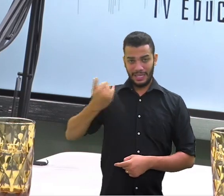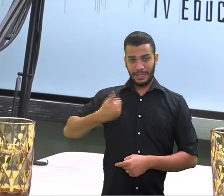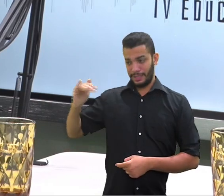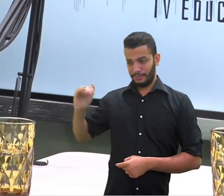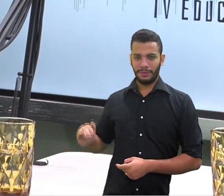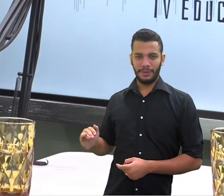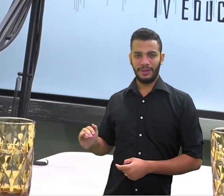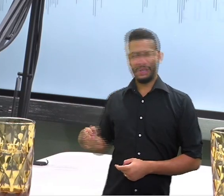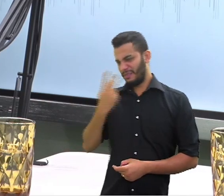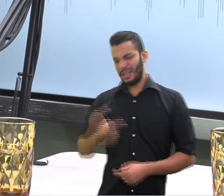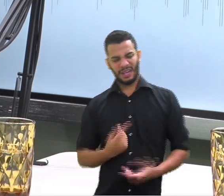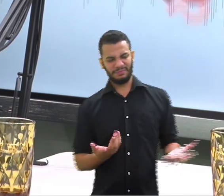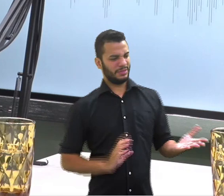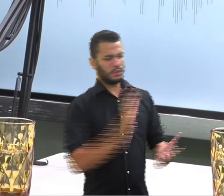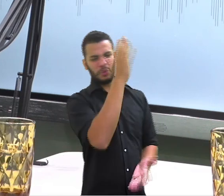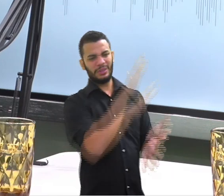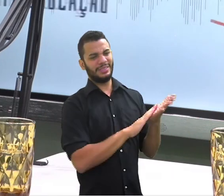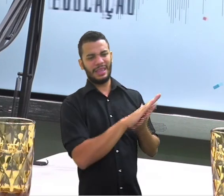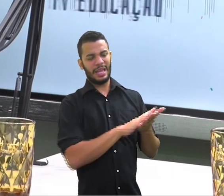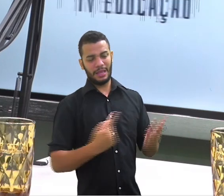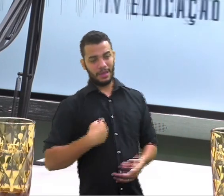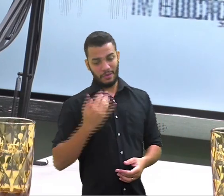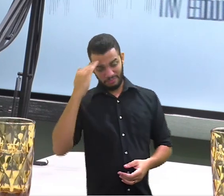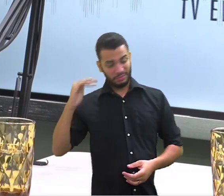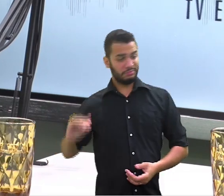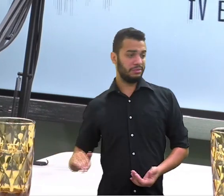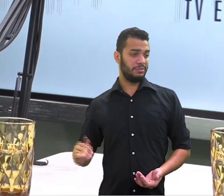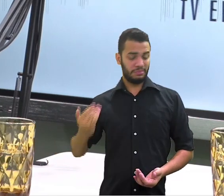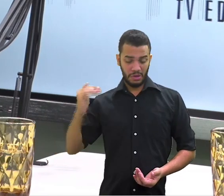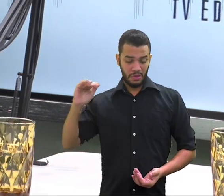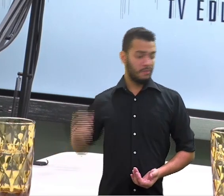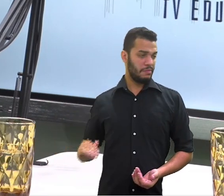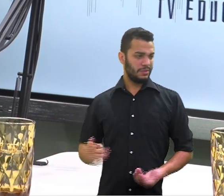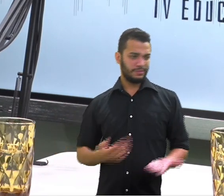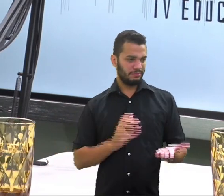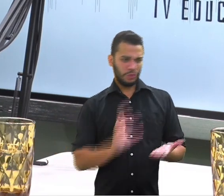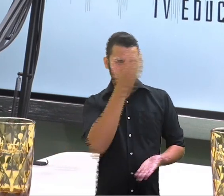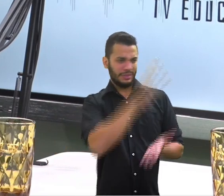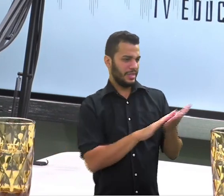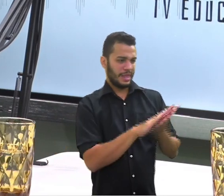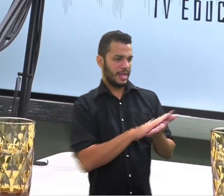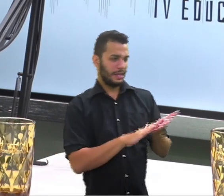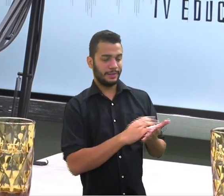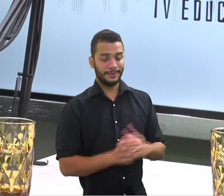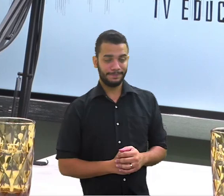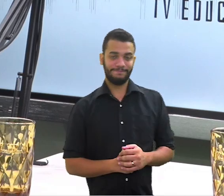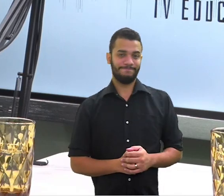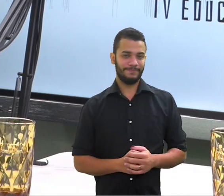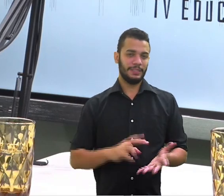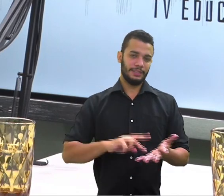sensação de impunidade é um dos principais fatores. E a falta, muitas vezes, de um acompanhamento